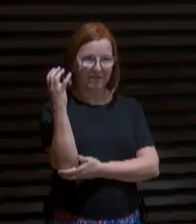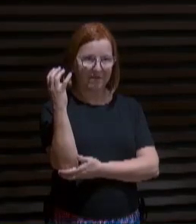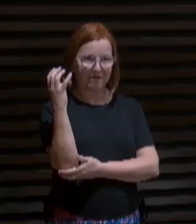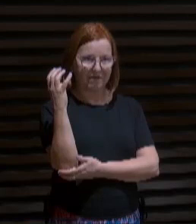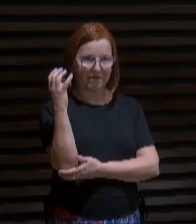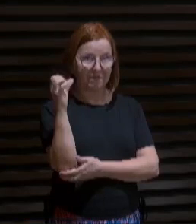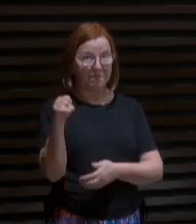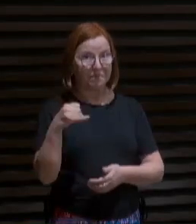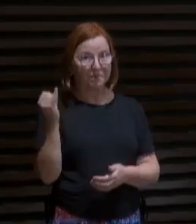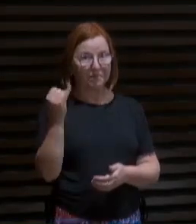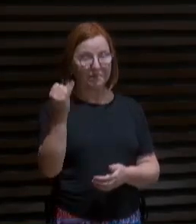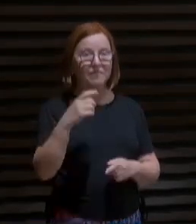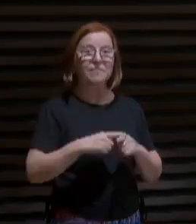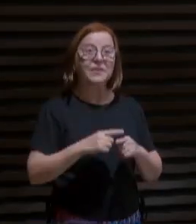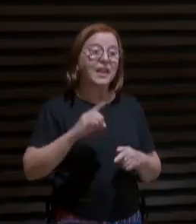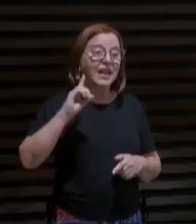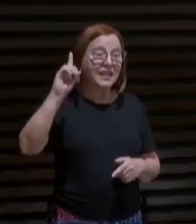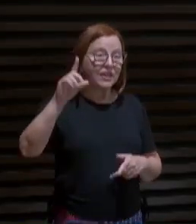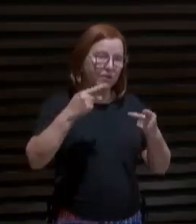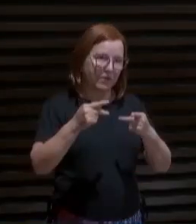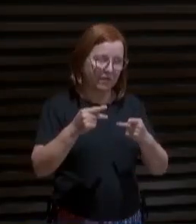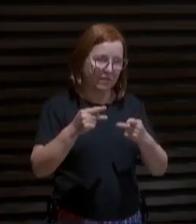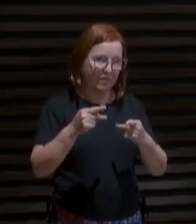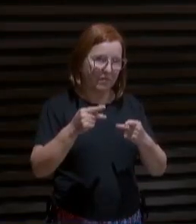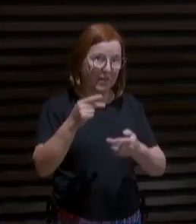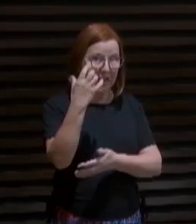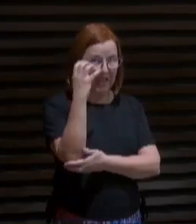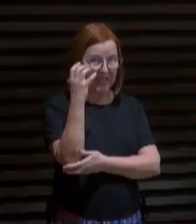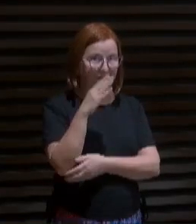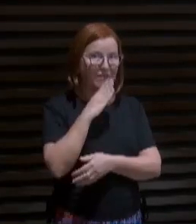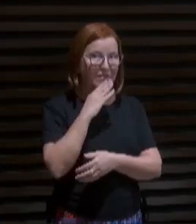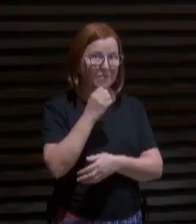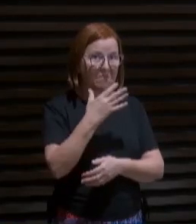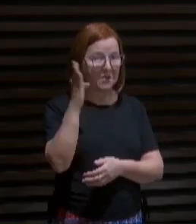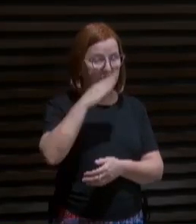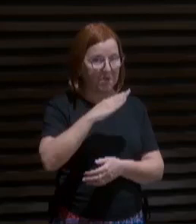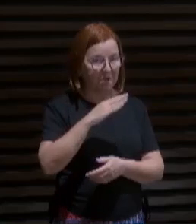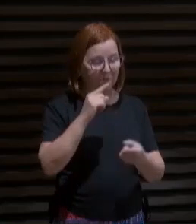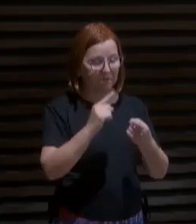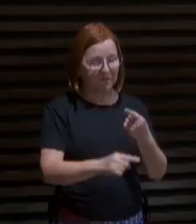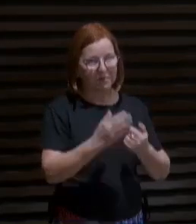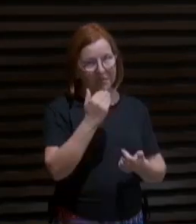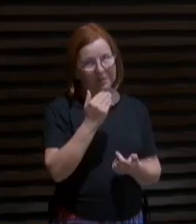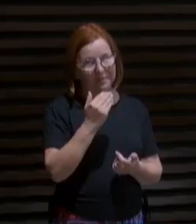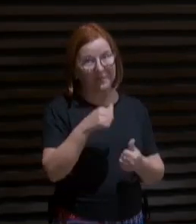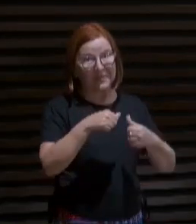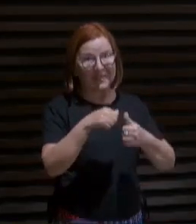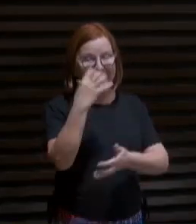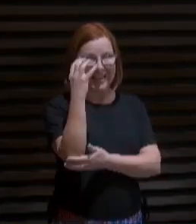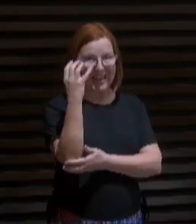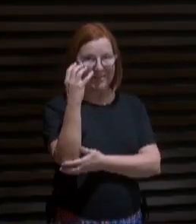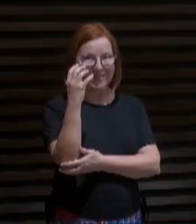atenção, porque Deus diz, dela vocês não podem comer. E é nesta árvore que a serpente